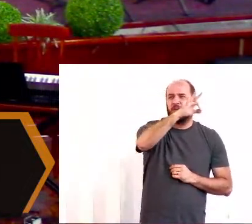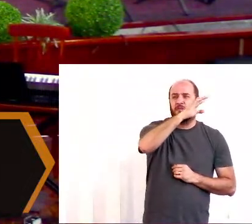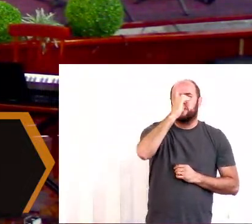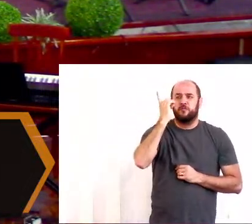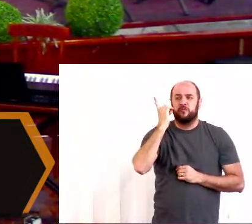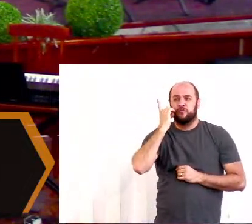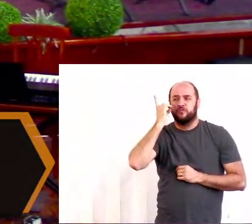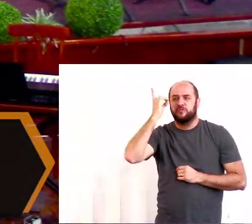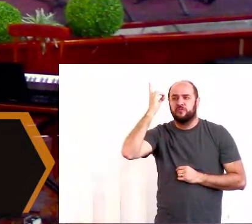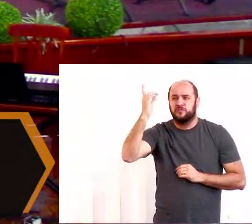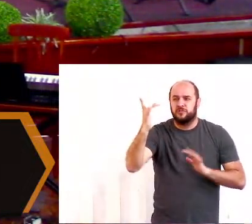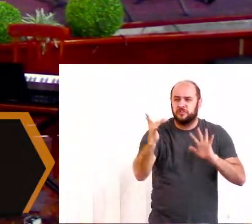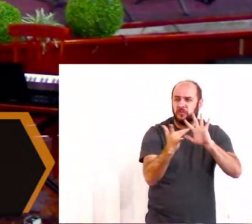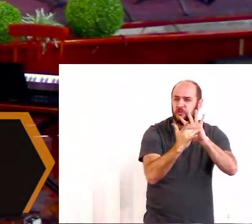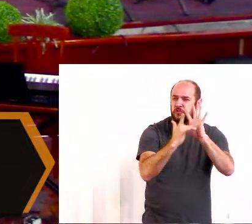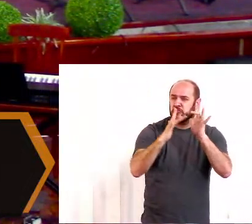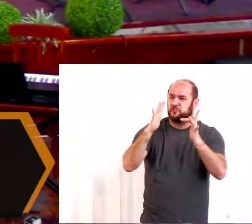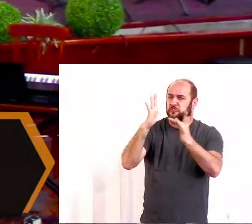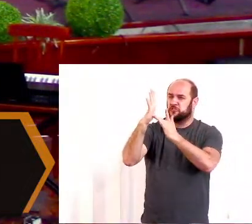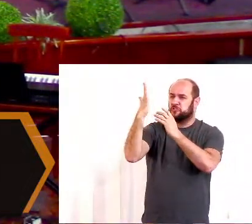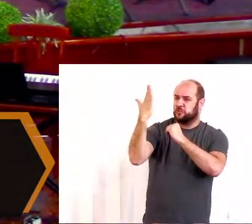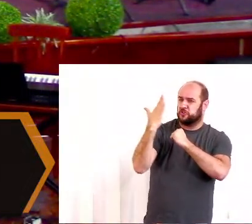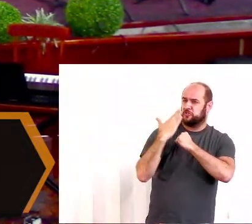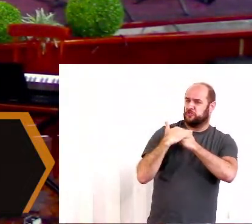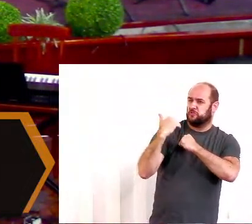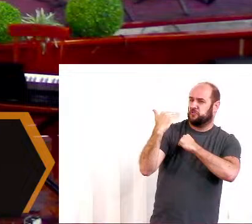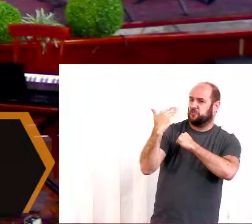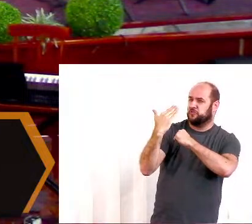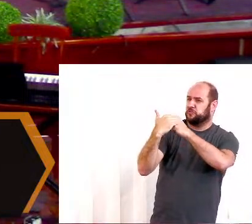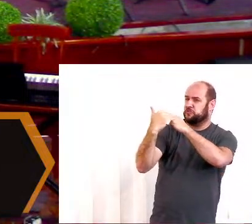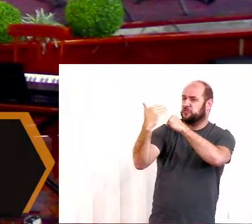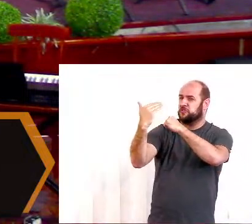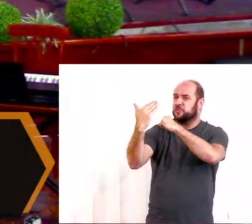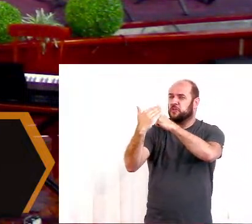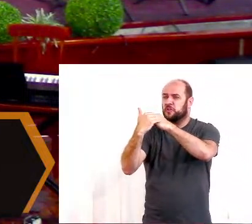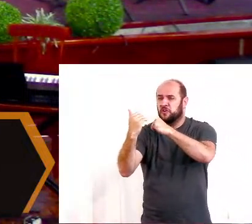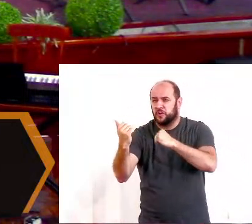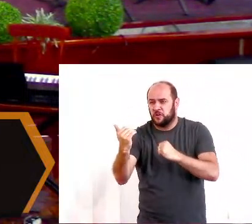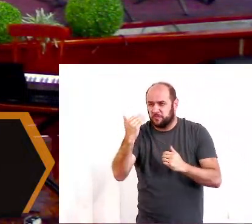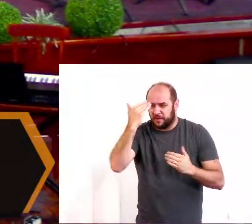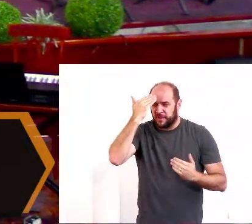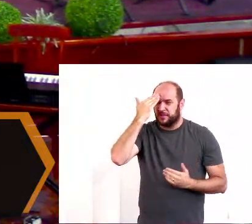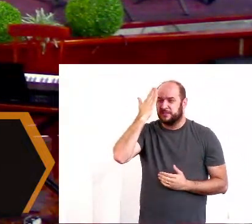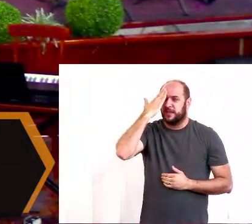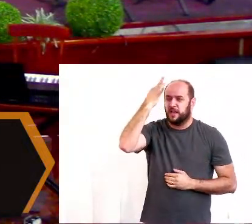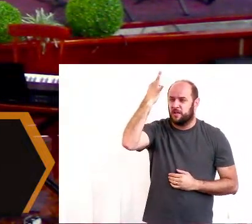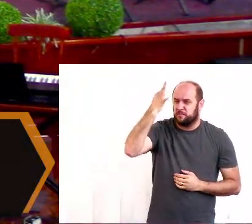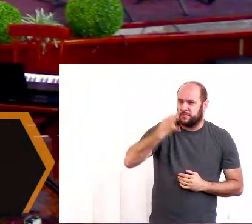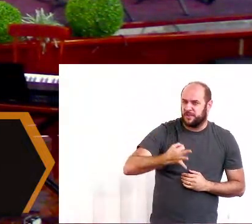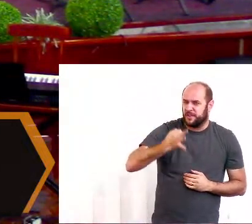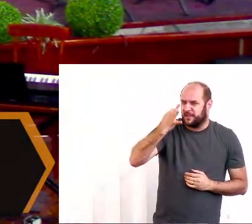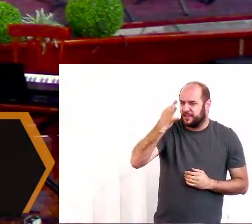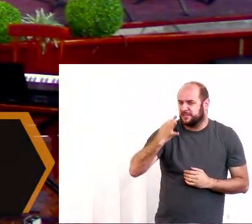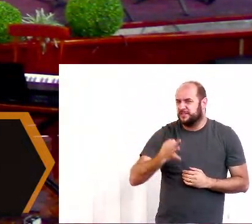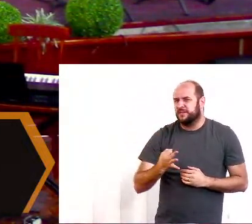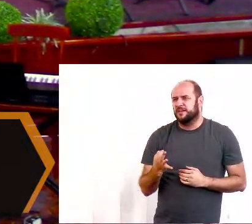eternal, que um dia Cristo me atraiu em